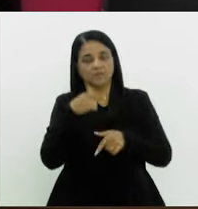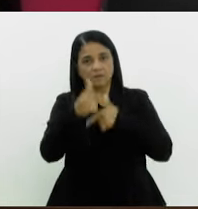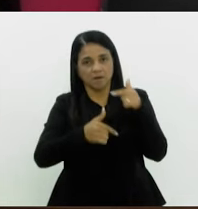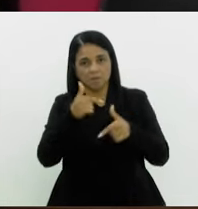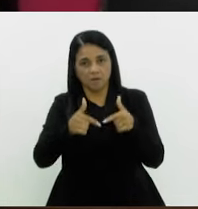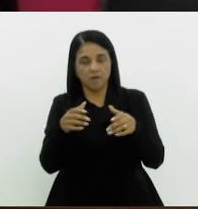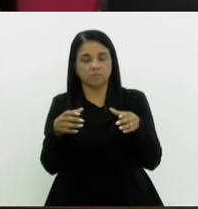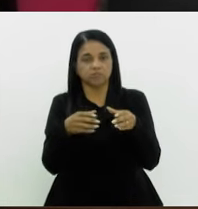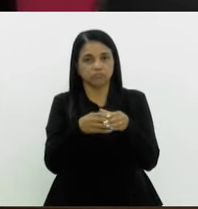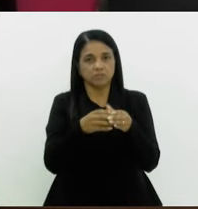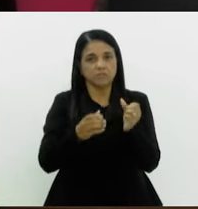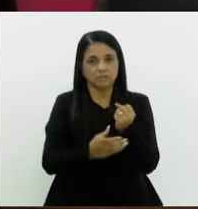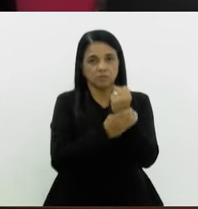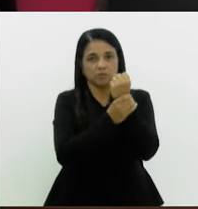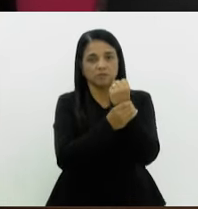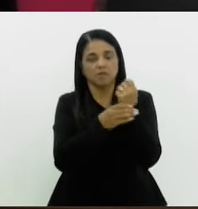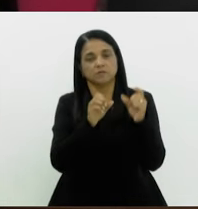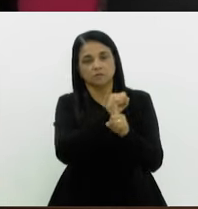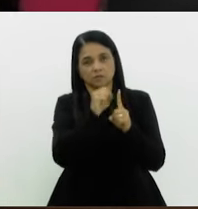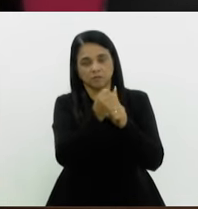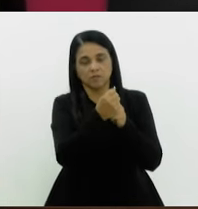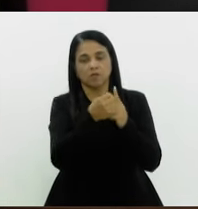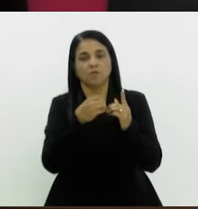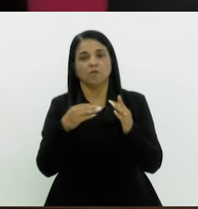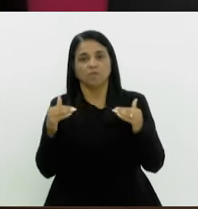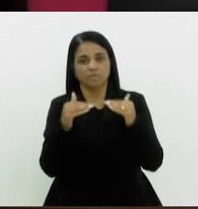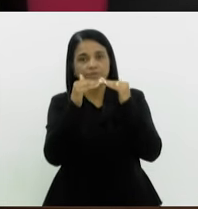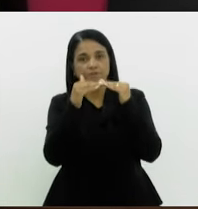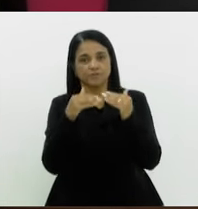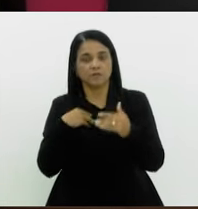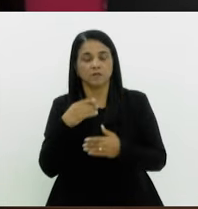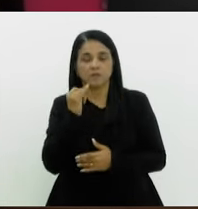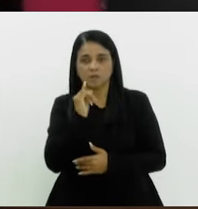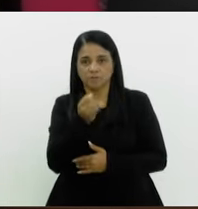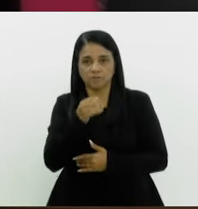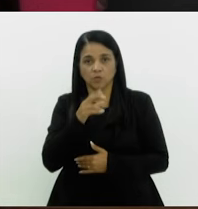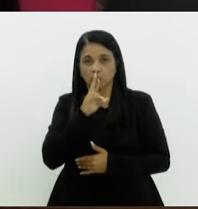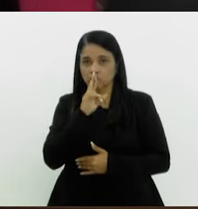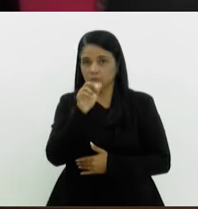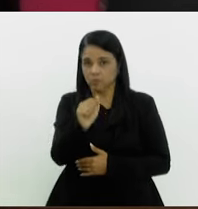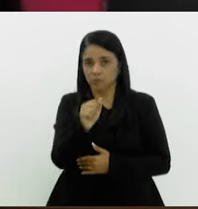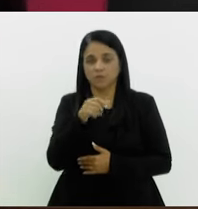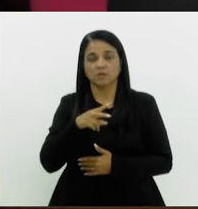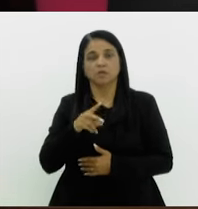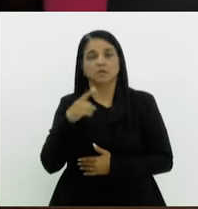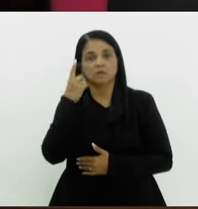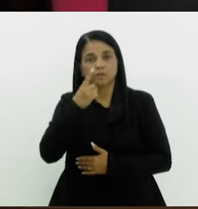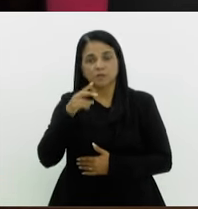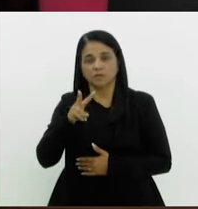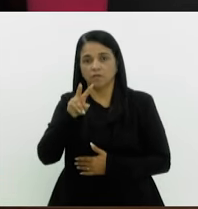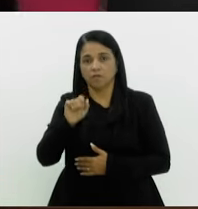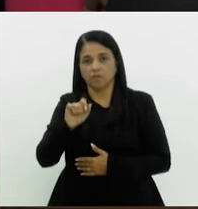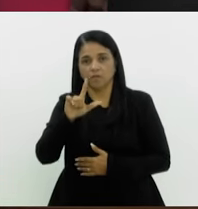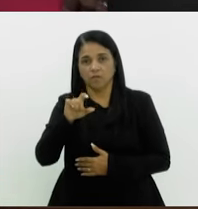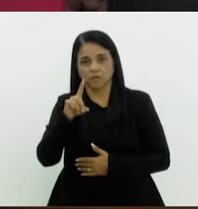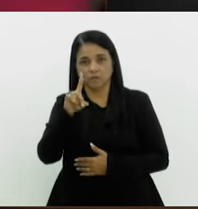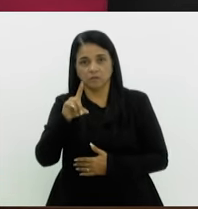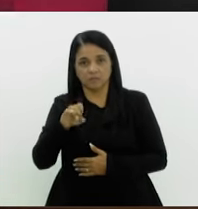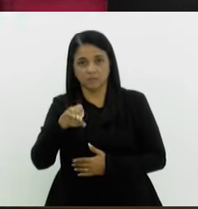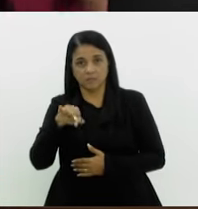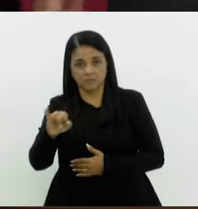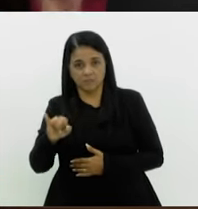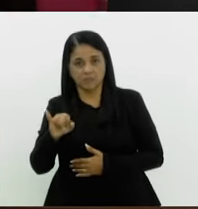Social e Seguridade Social favorável. Relatores, deputados Rodrigo Amorim e Valdeci da Saúde. Em